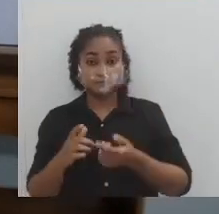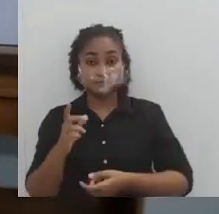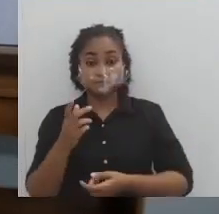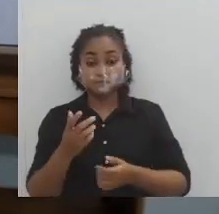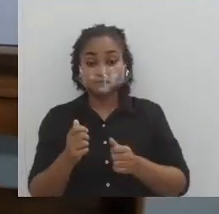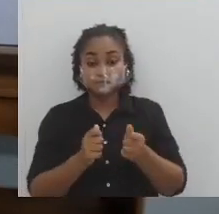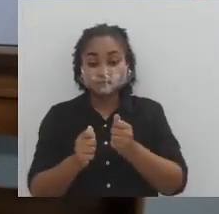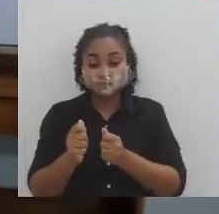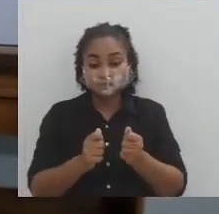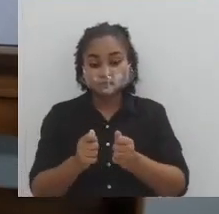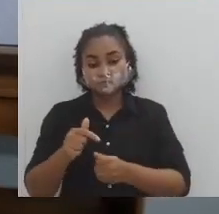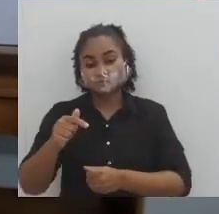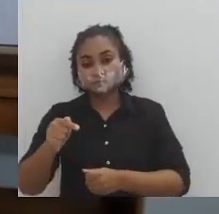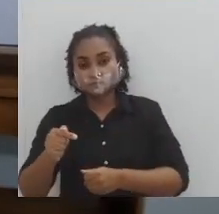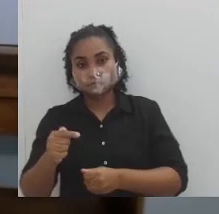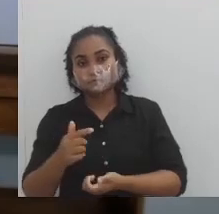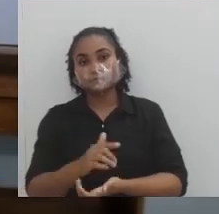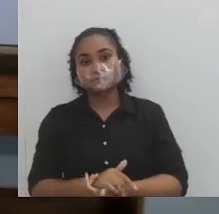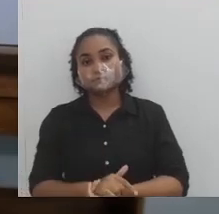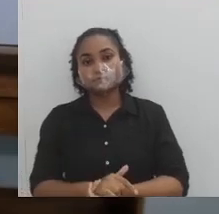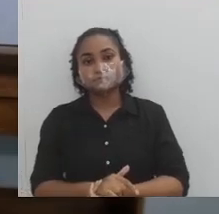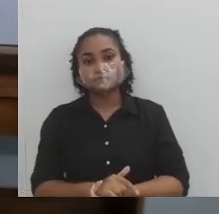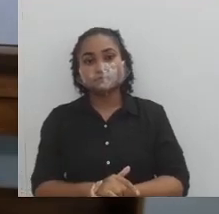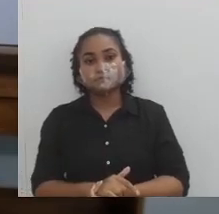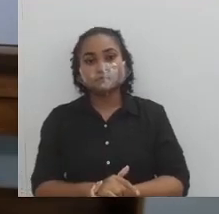controle, 7 cortes,